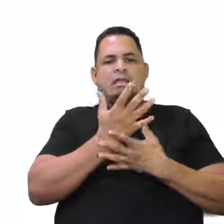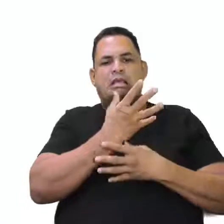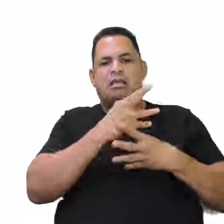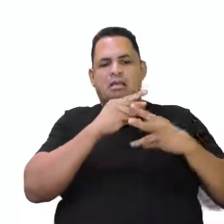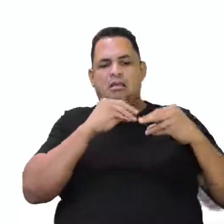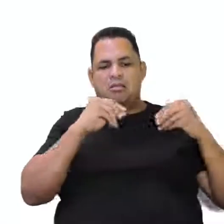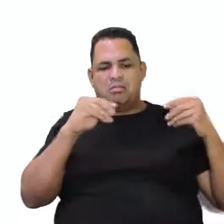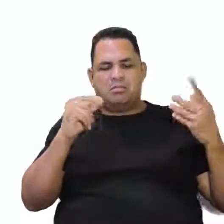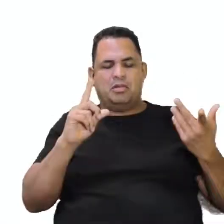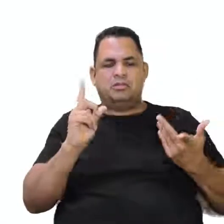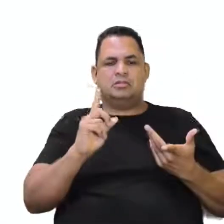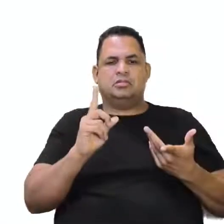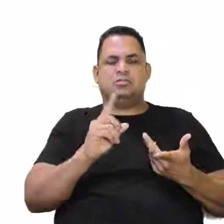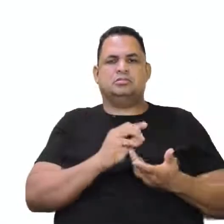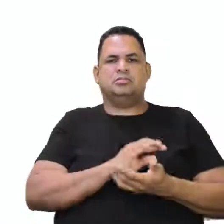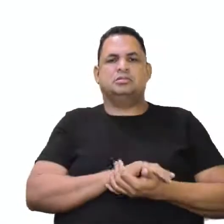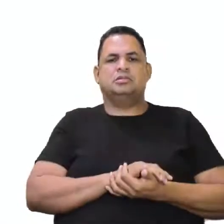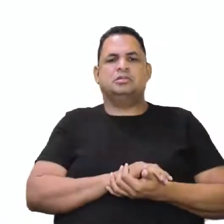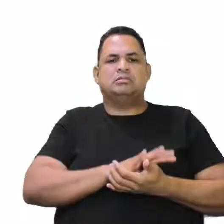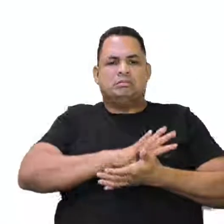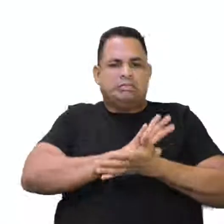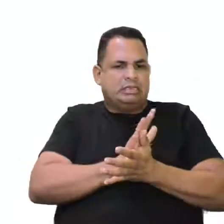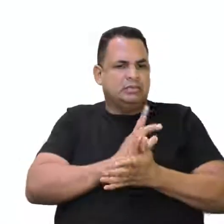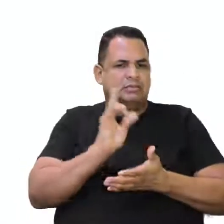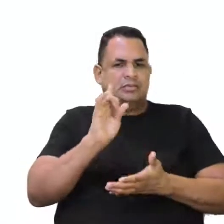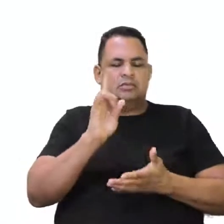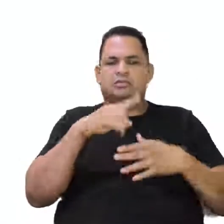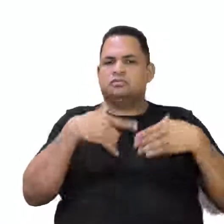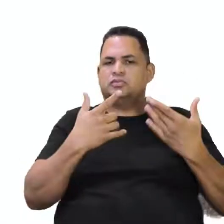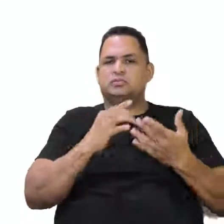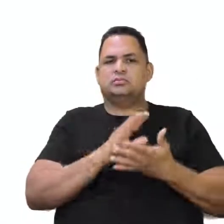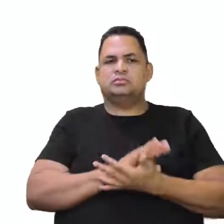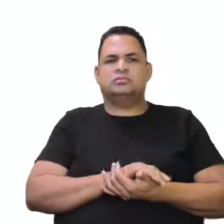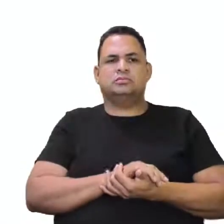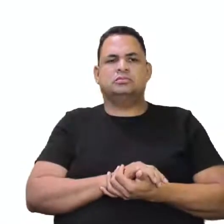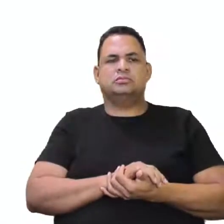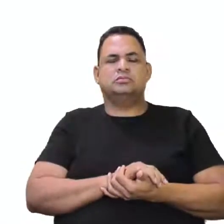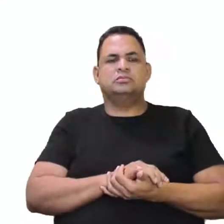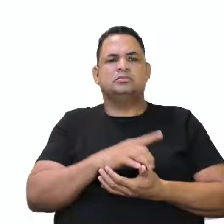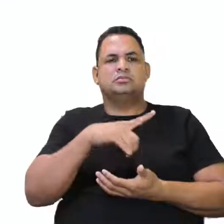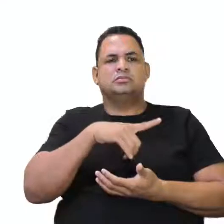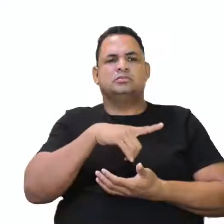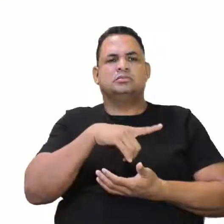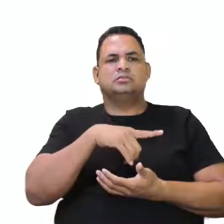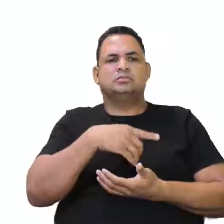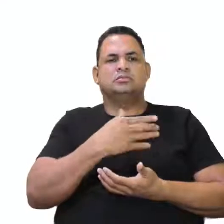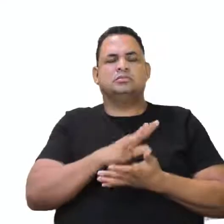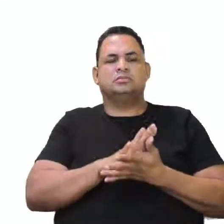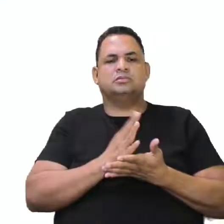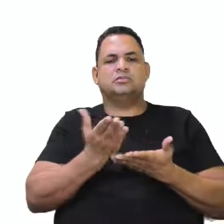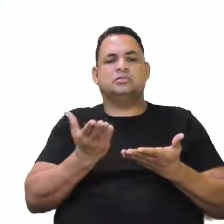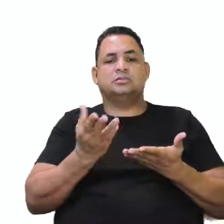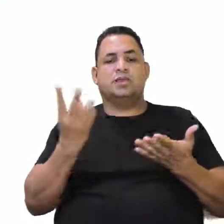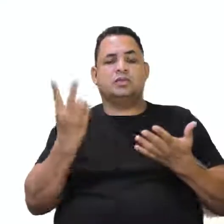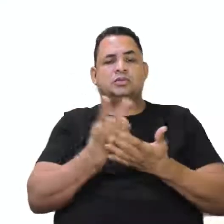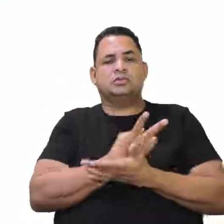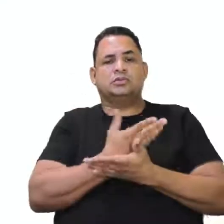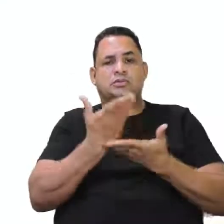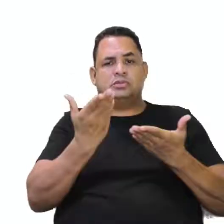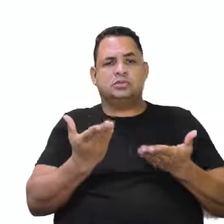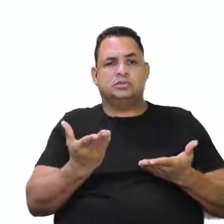degradante, tá? Ok? E aí a gente vai ter situações que vão